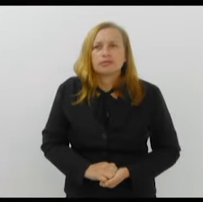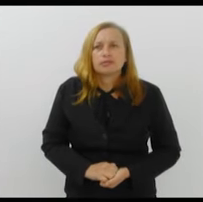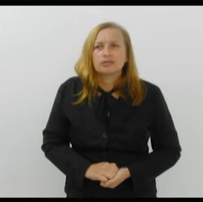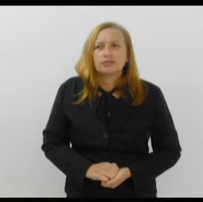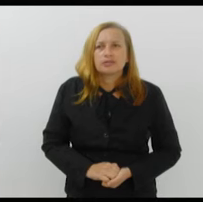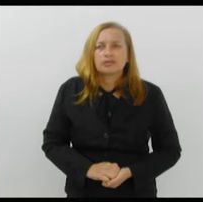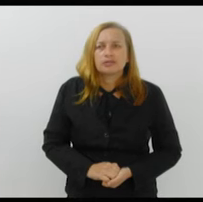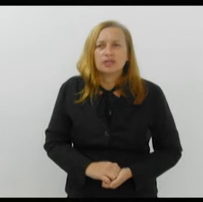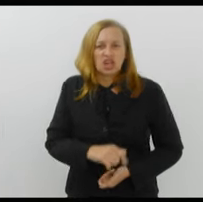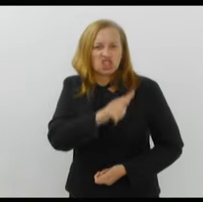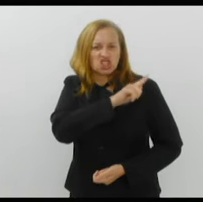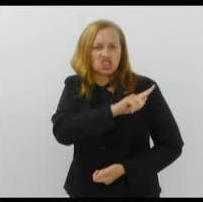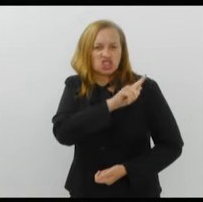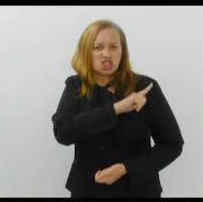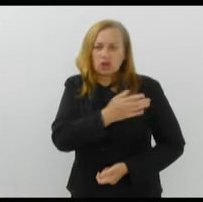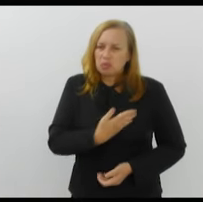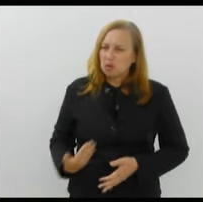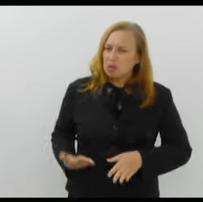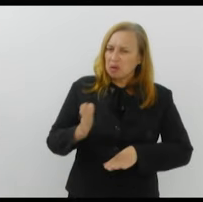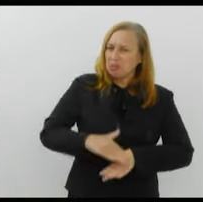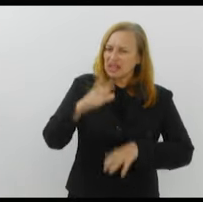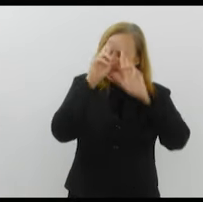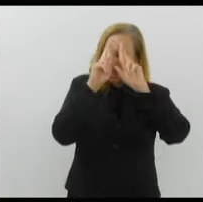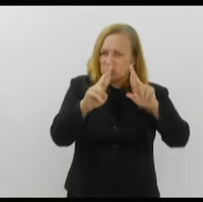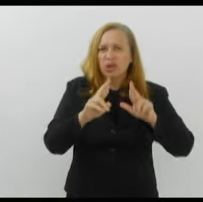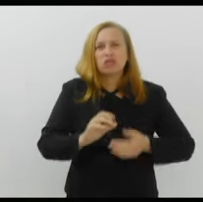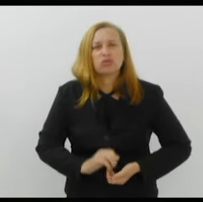tornar a gestão pública mais respeitosa,